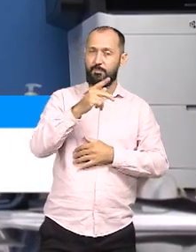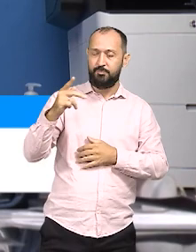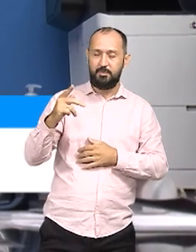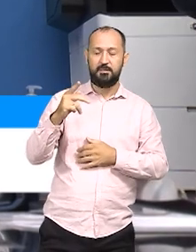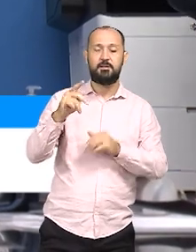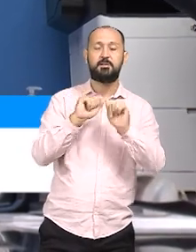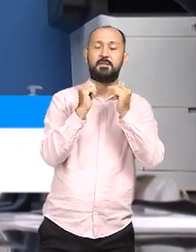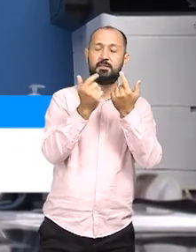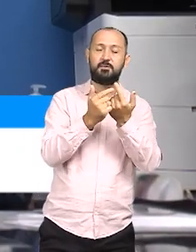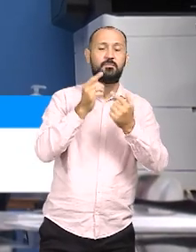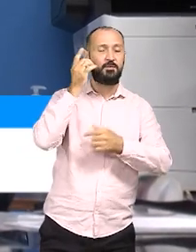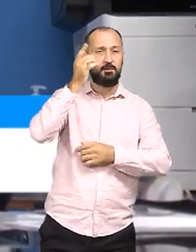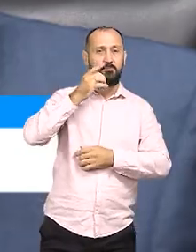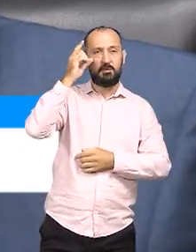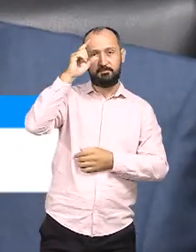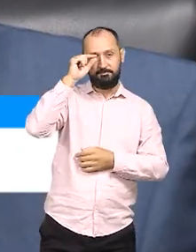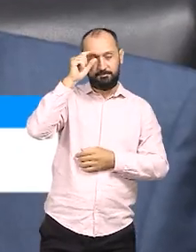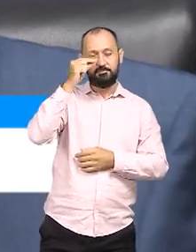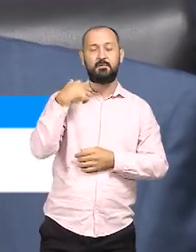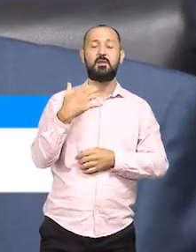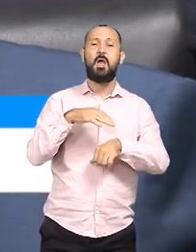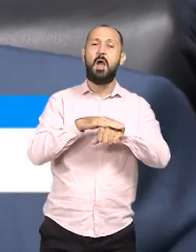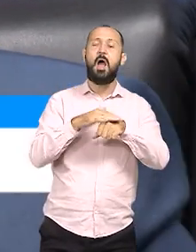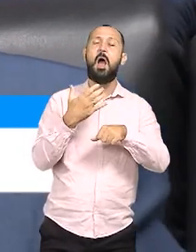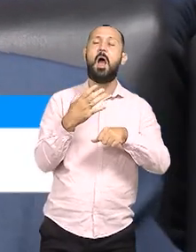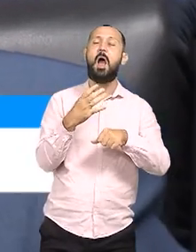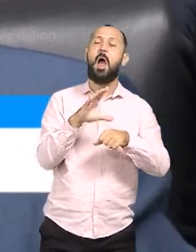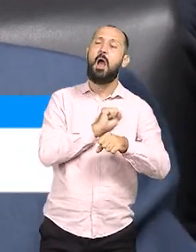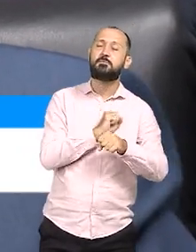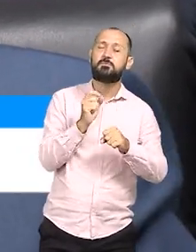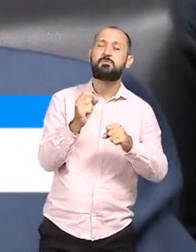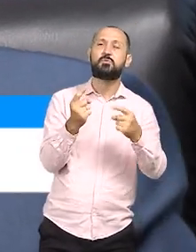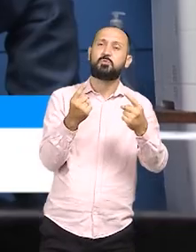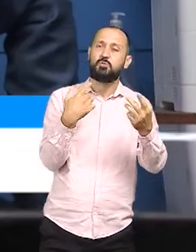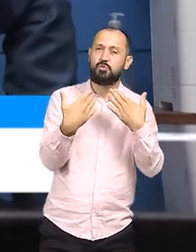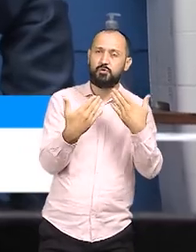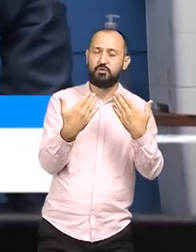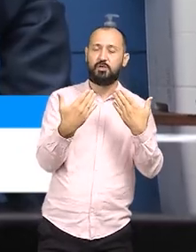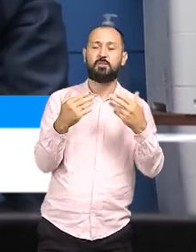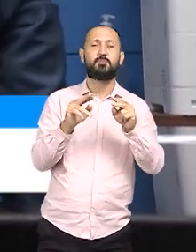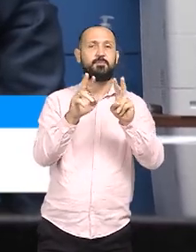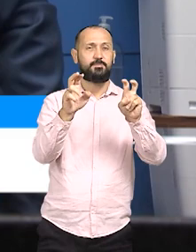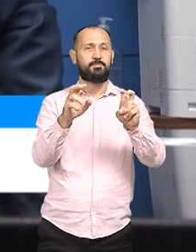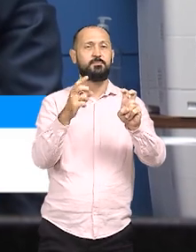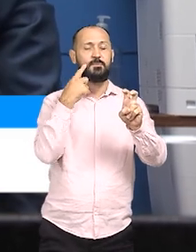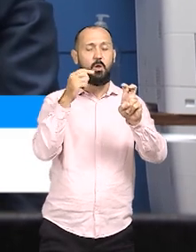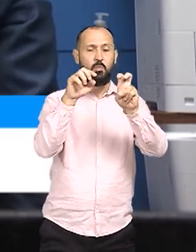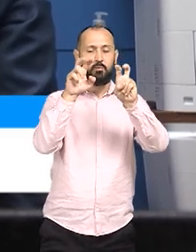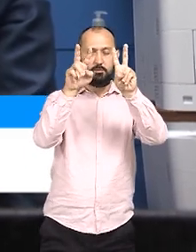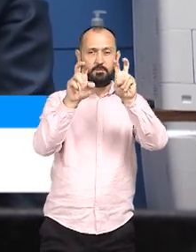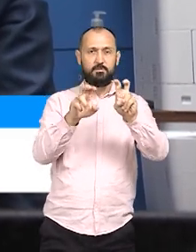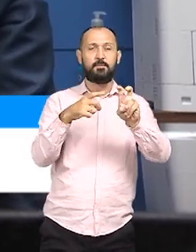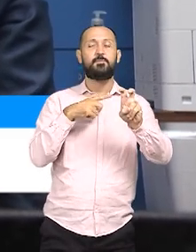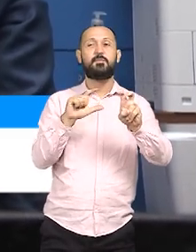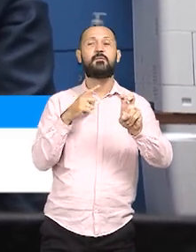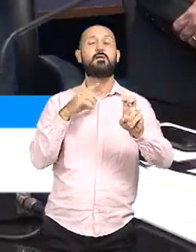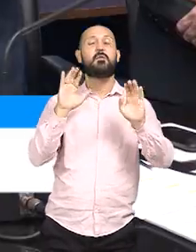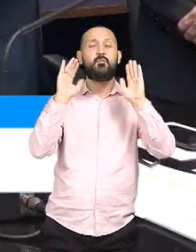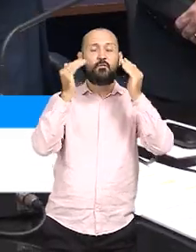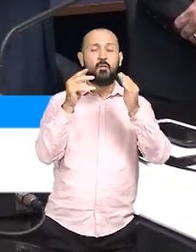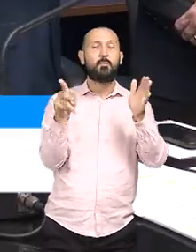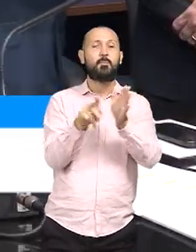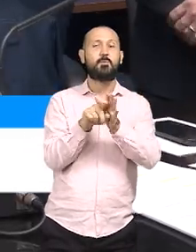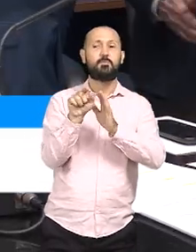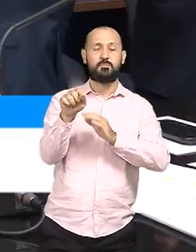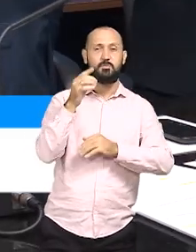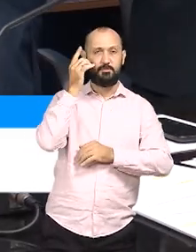alemes Deputado Gerson claro que defende o diálogo aberto no Parlamento já elencou temas que devem ter atenção especial do